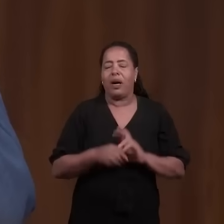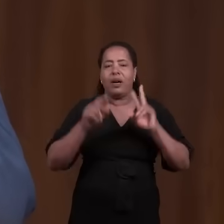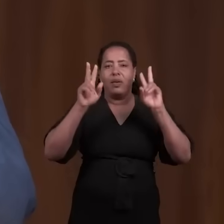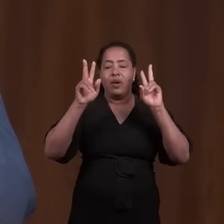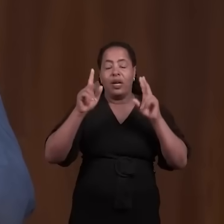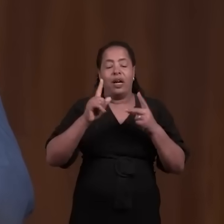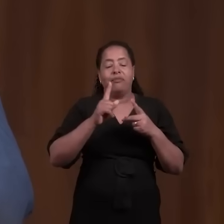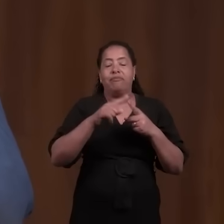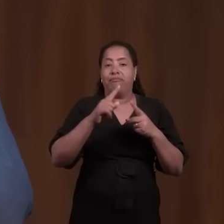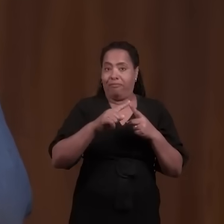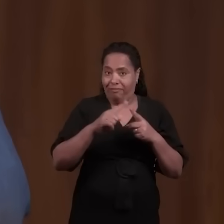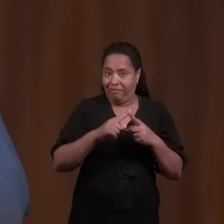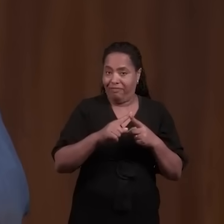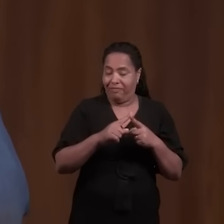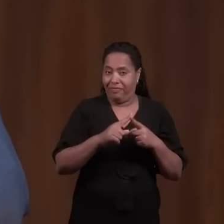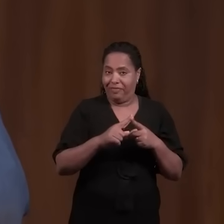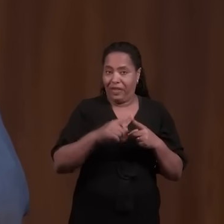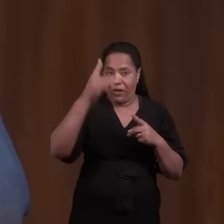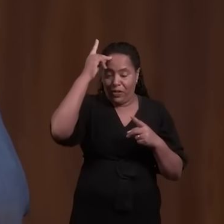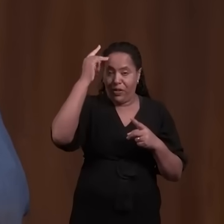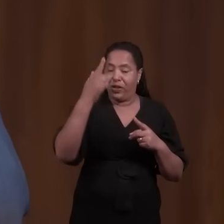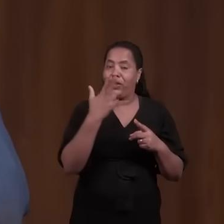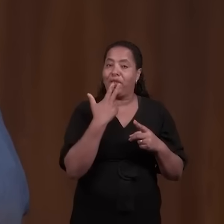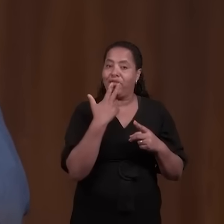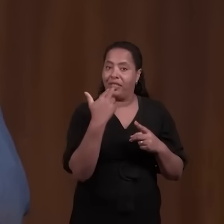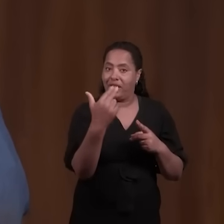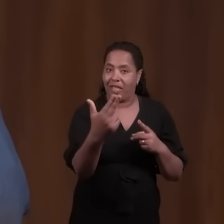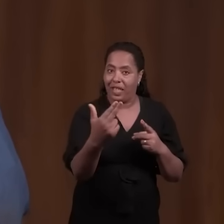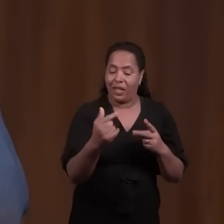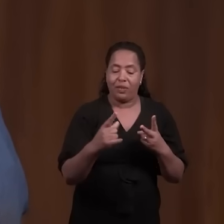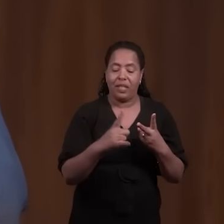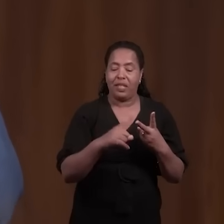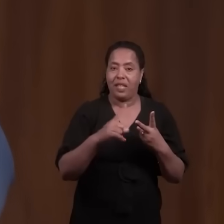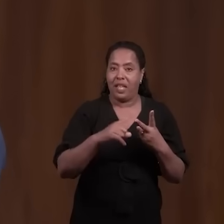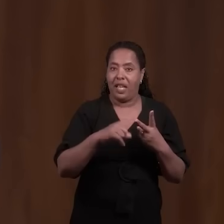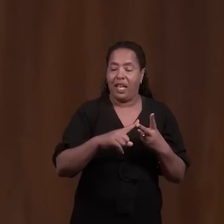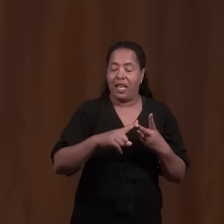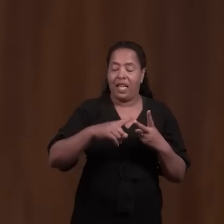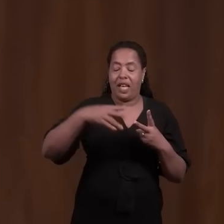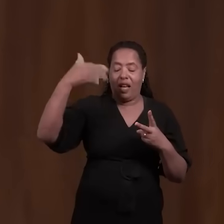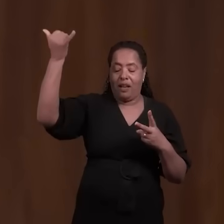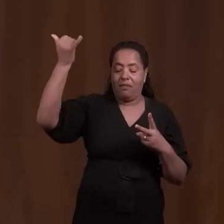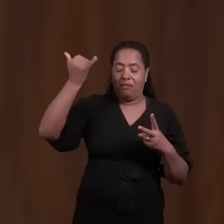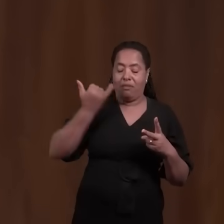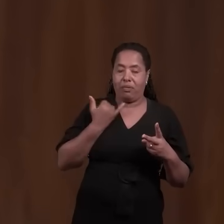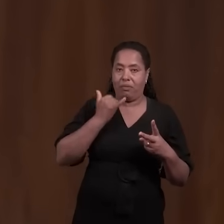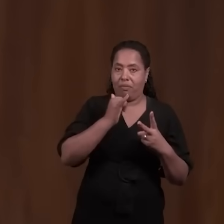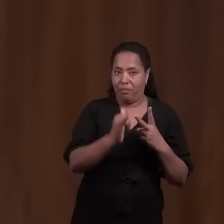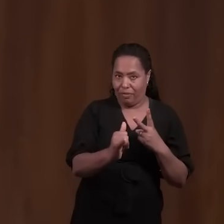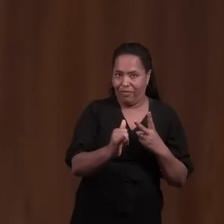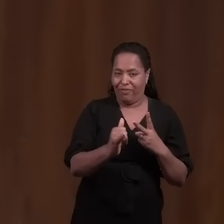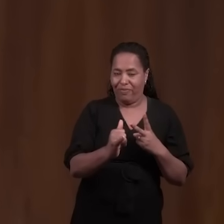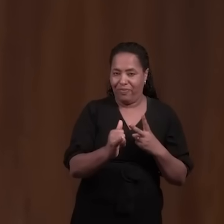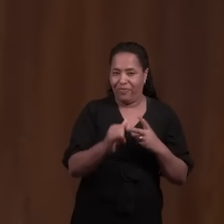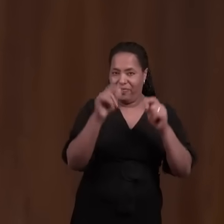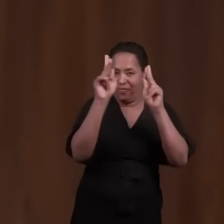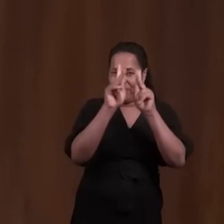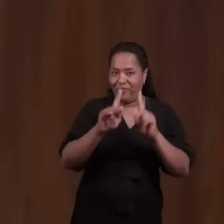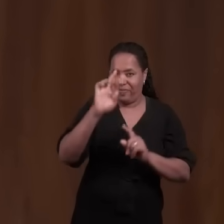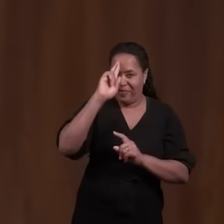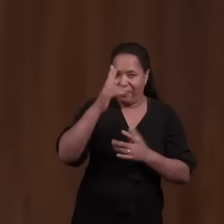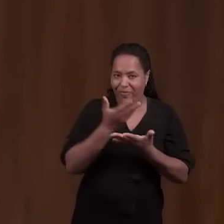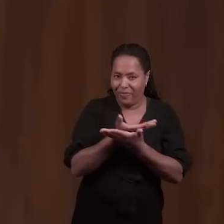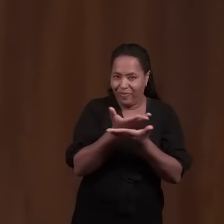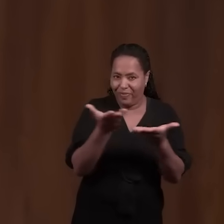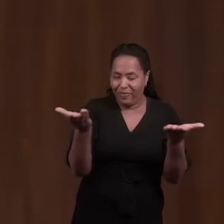programa, que é o dom de línguas e a interpretação das línguas, no nosso próximo programa.